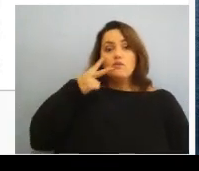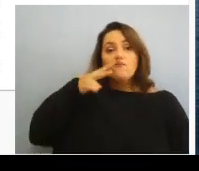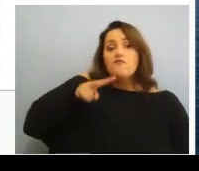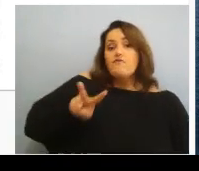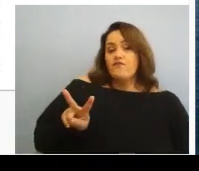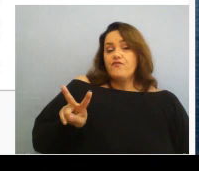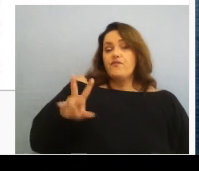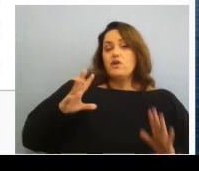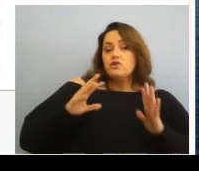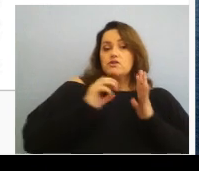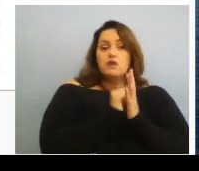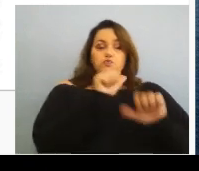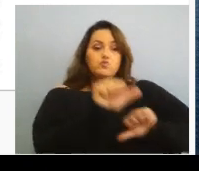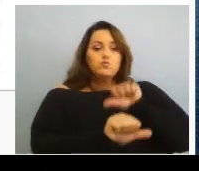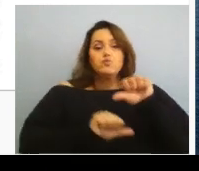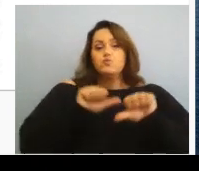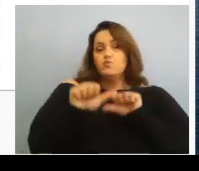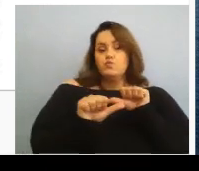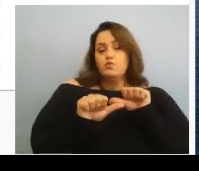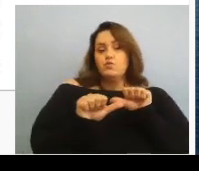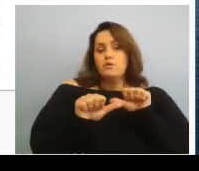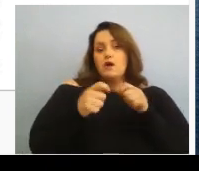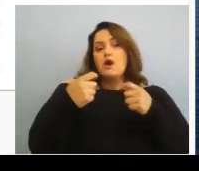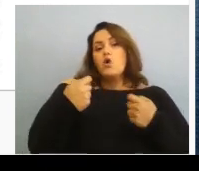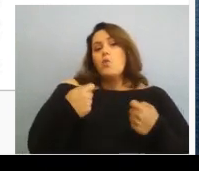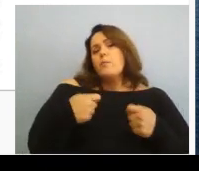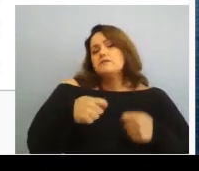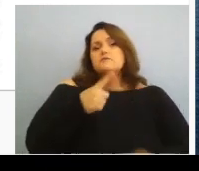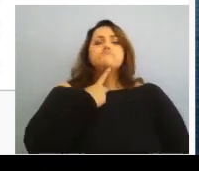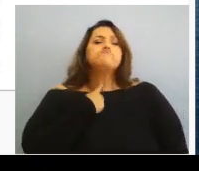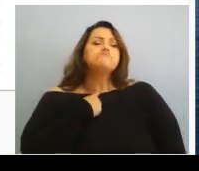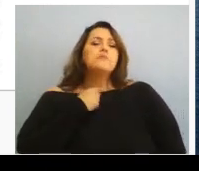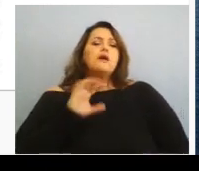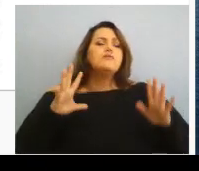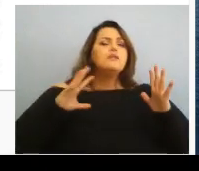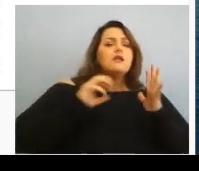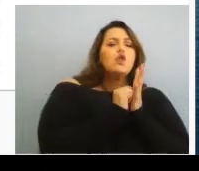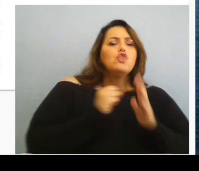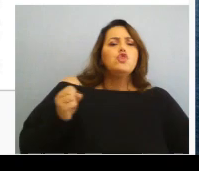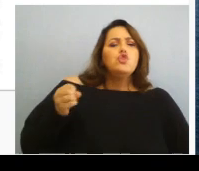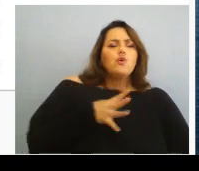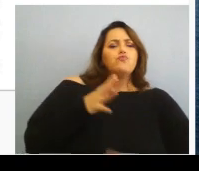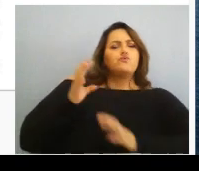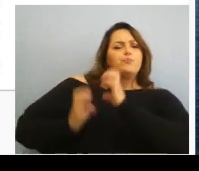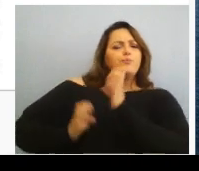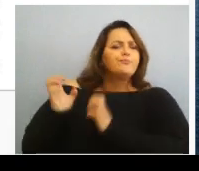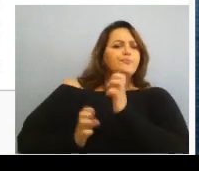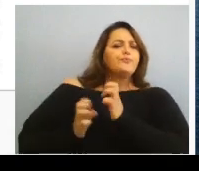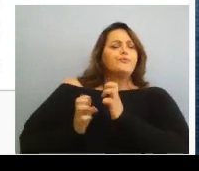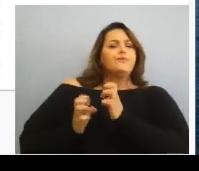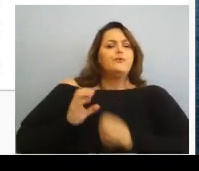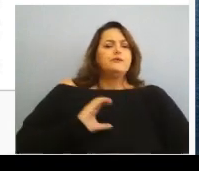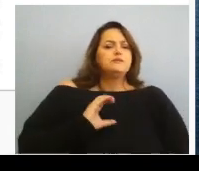seus dados, atualizá-los ou modificá-los à medida da necessidade. Você poderá cadastrar novas unidades para o